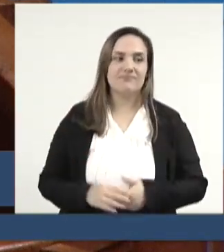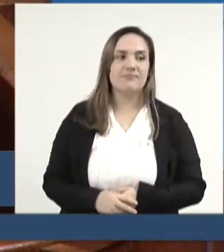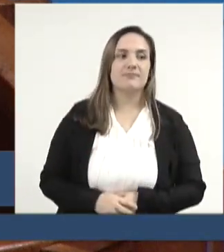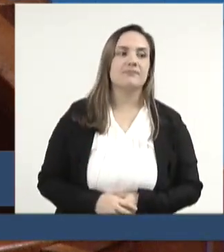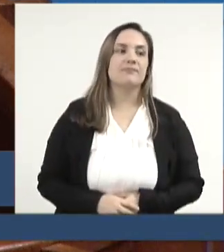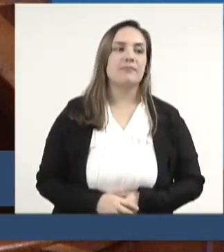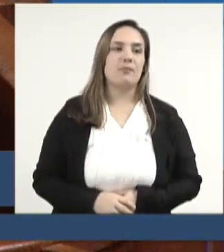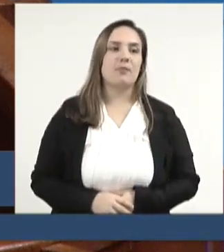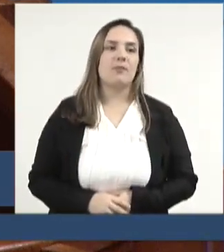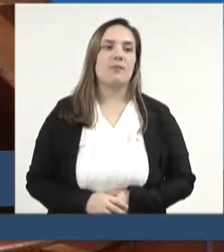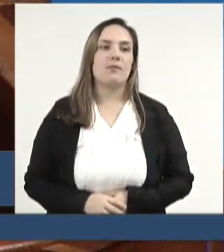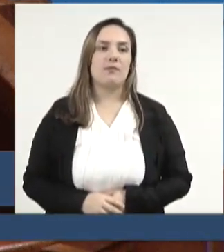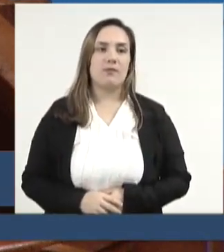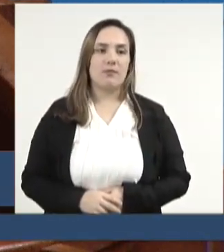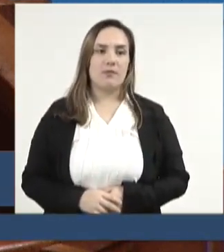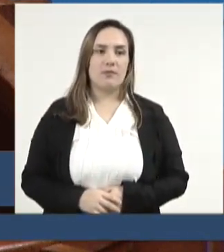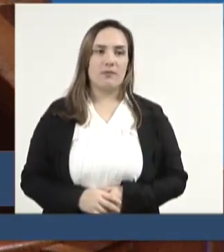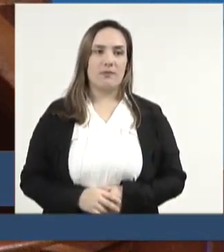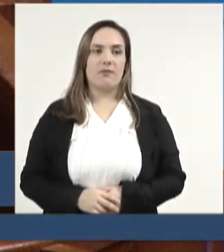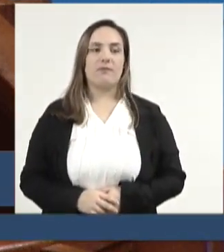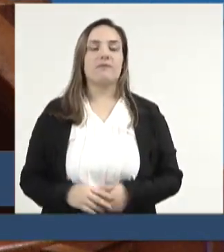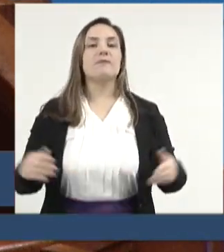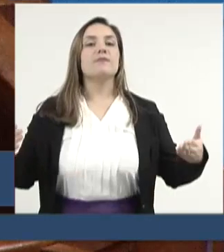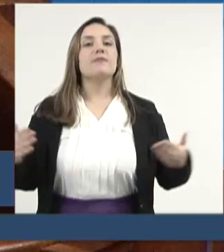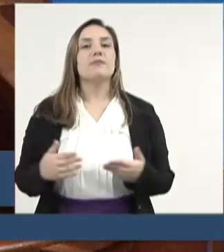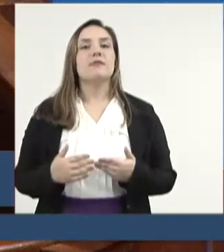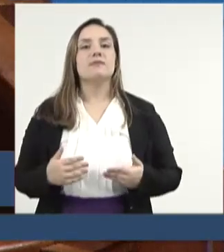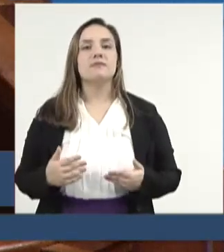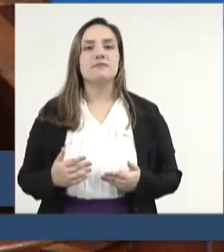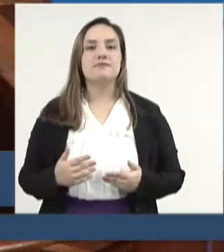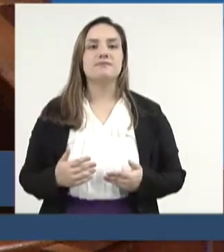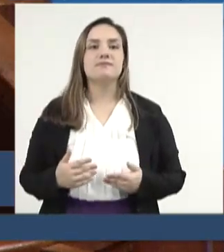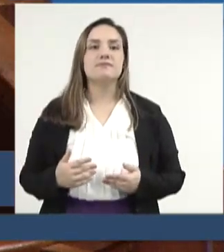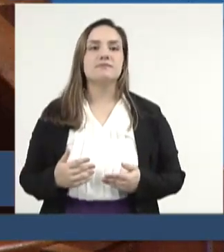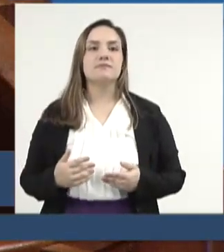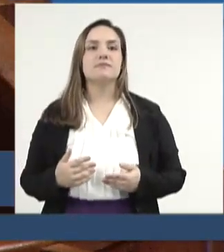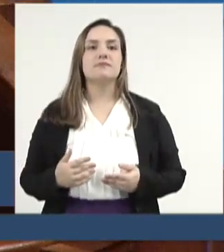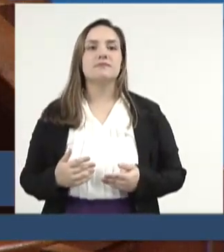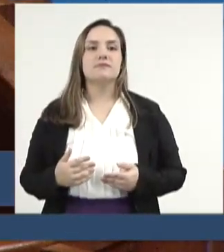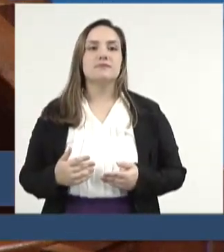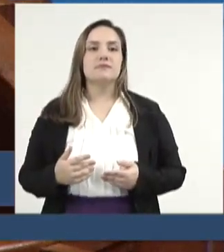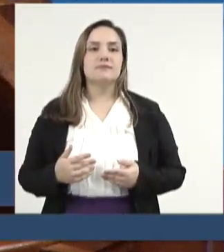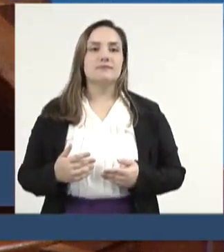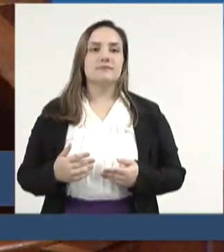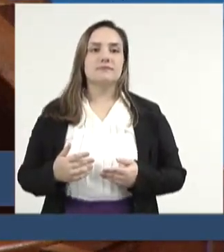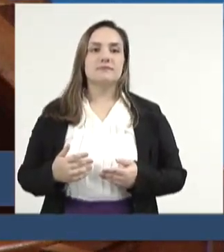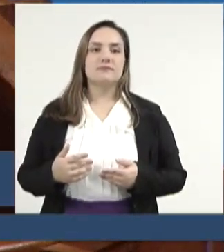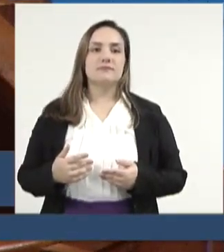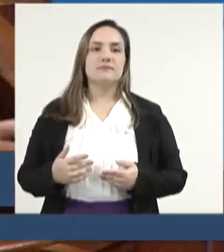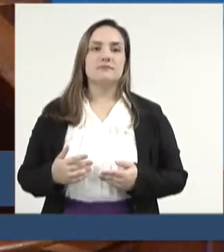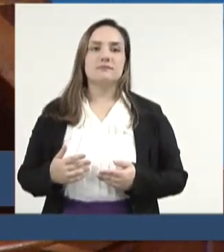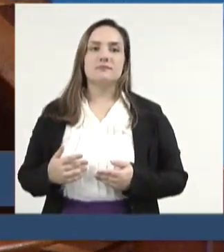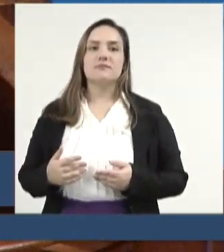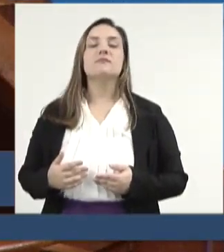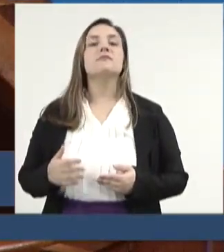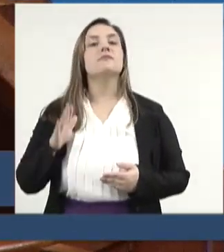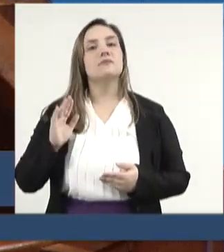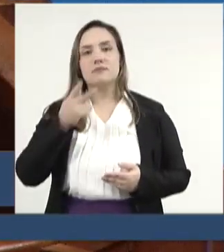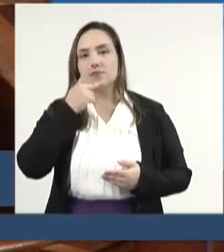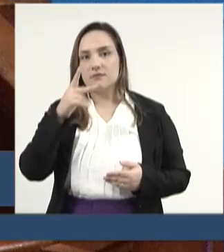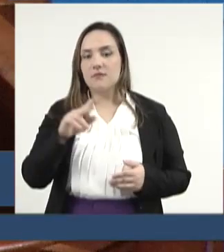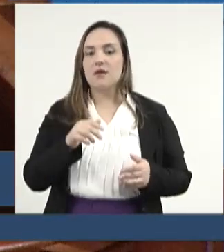data. O que me traz hoje, senhor presidente, é um assunto já que eu abordei há 2